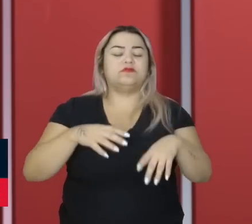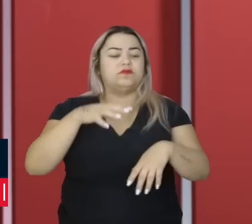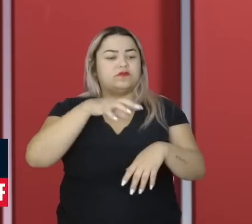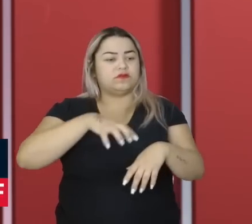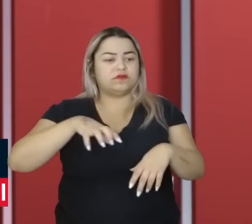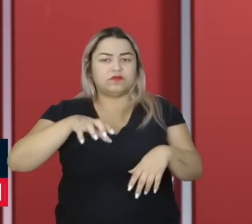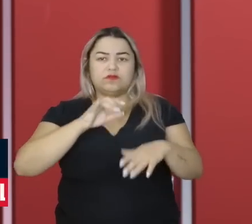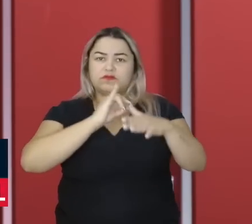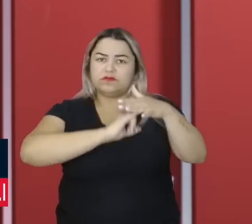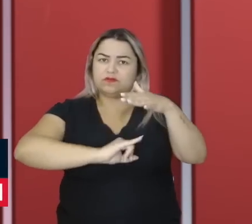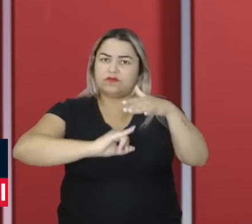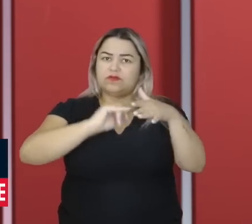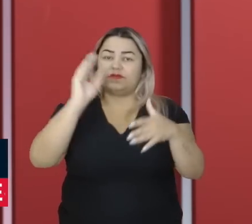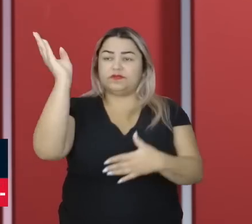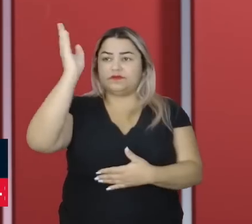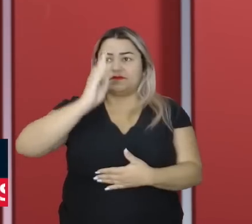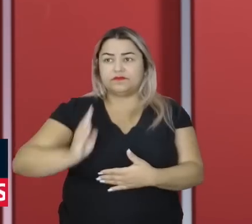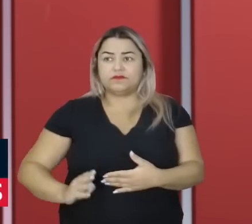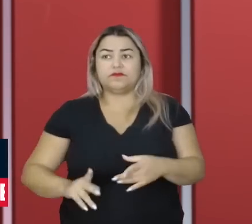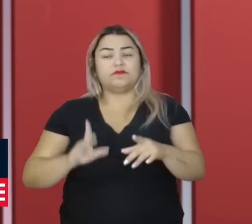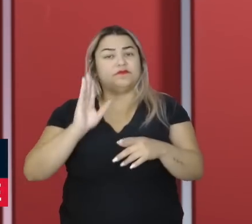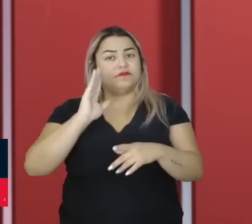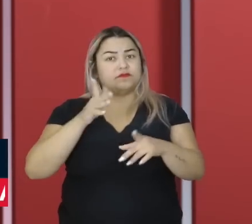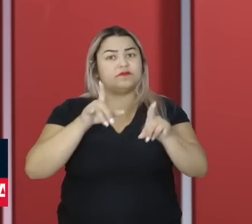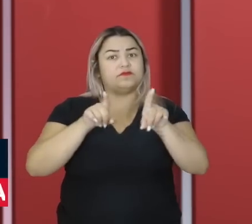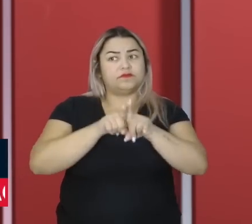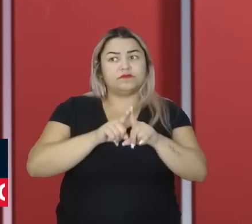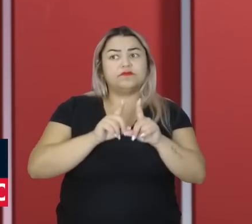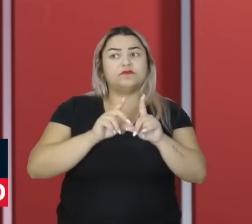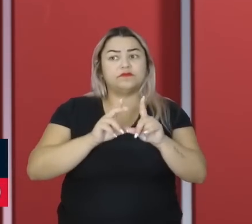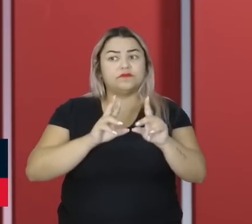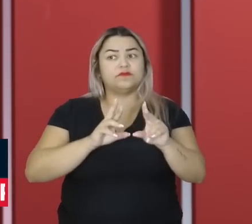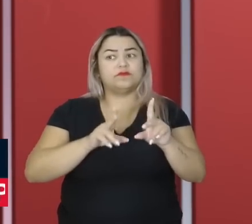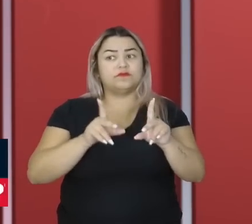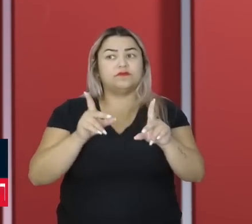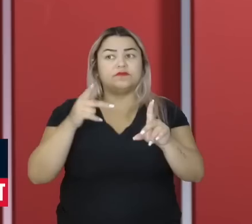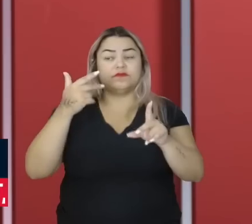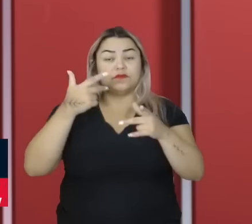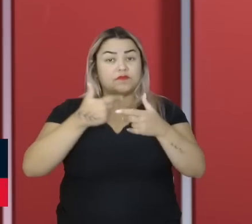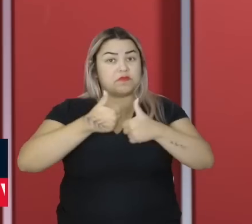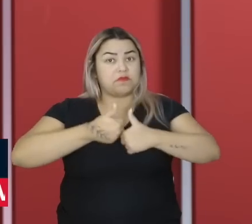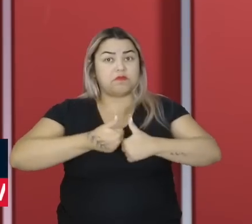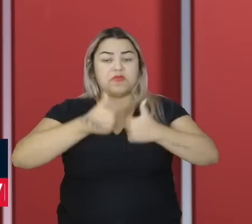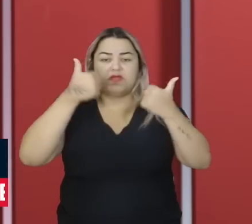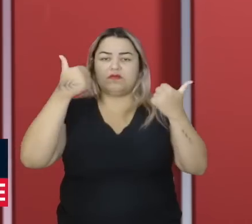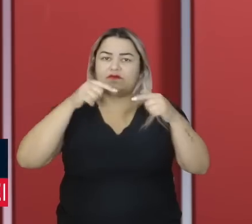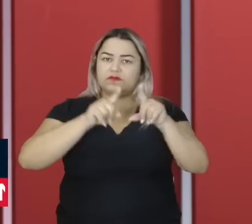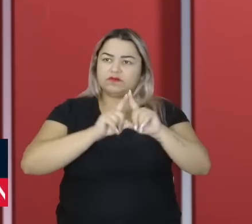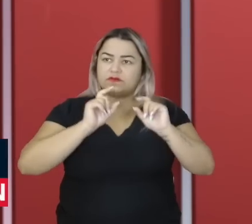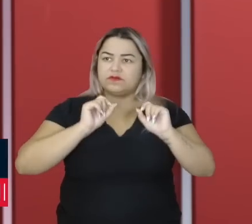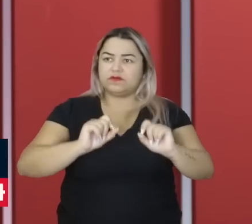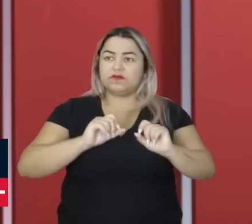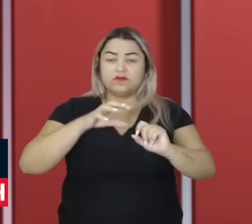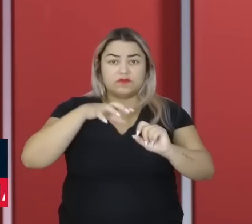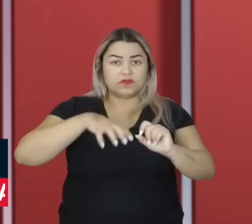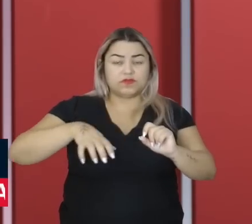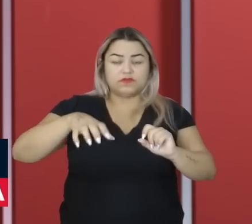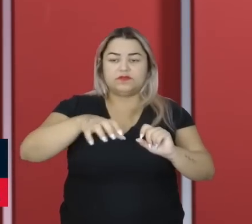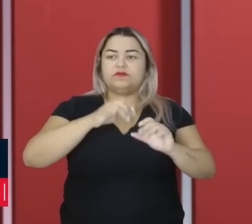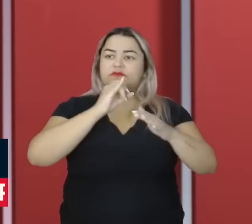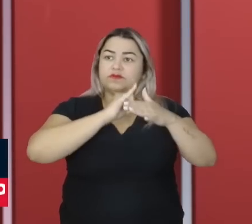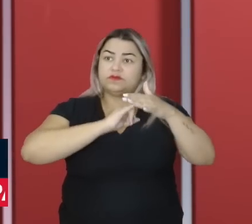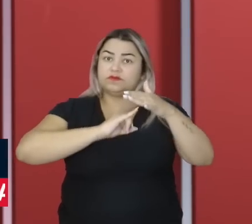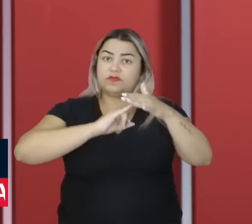brasileiro, que essa reforma tributária já traz perspectiva para isso, melhora a situação do setor industrial. O